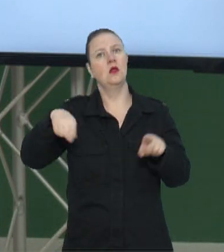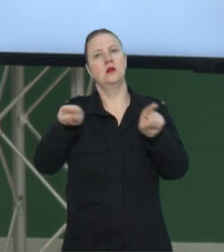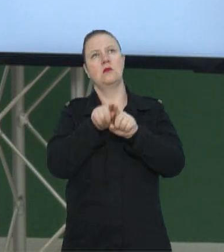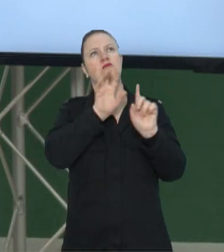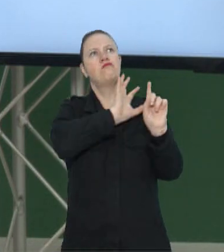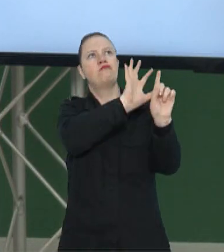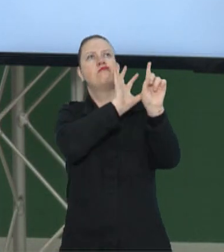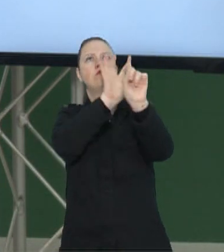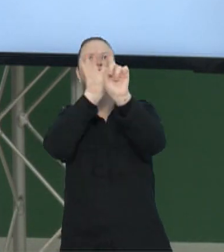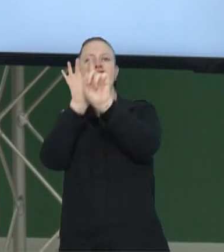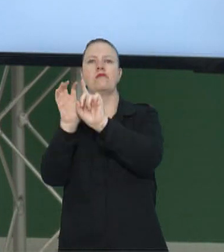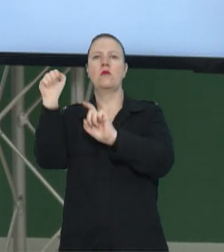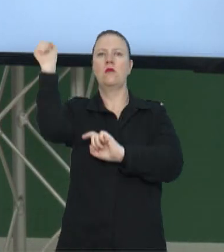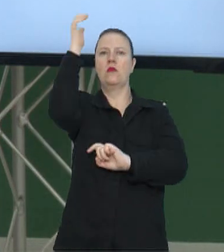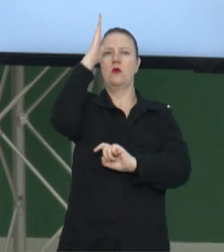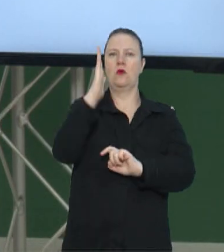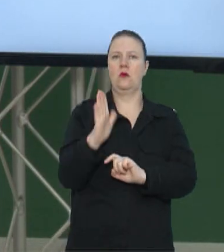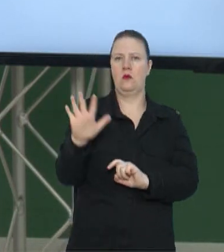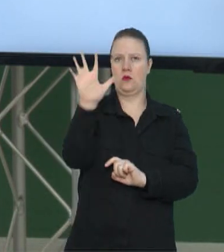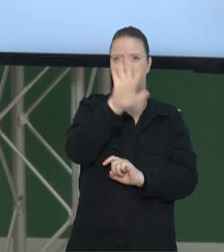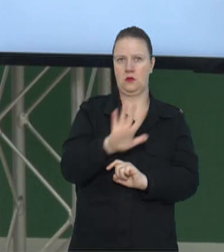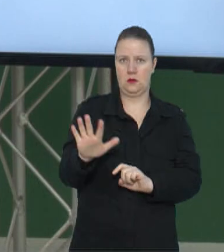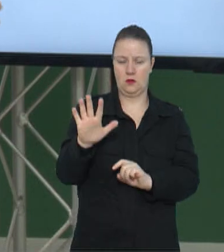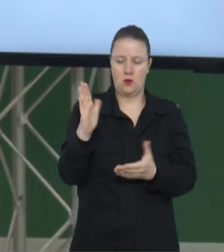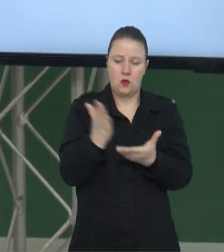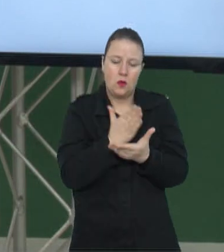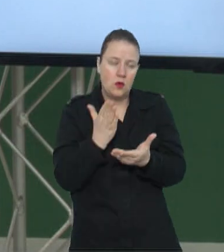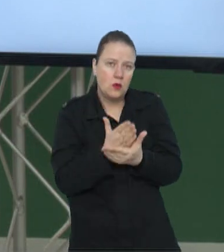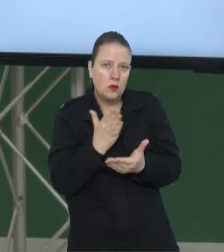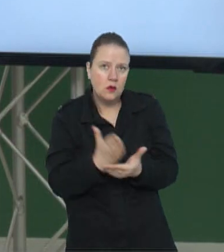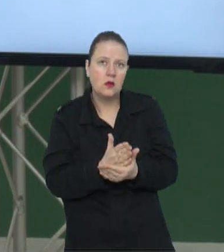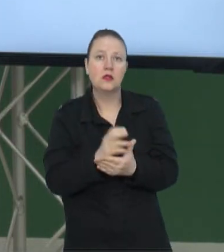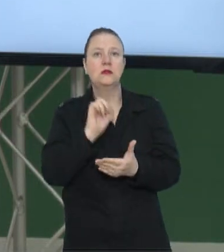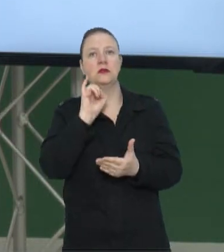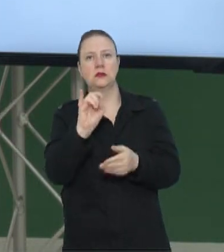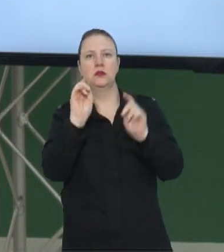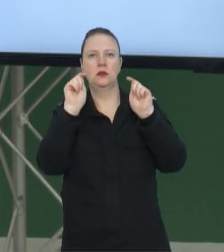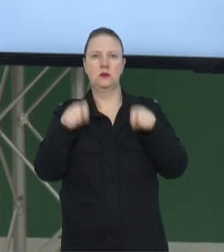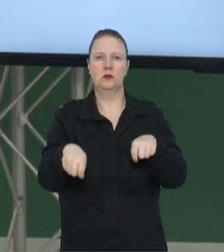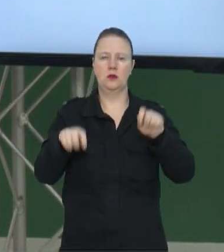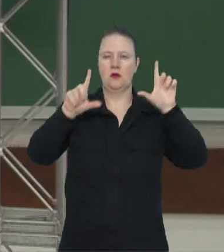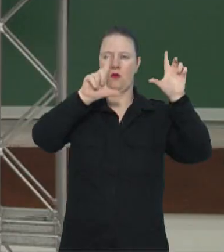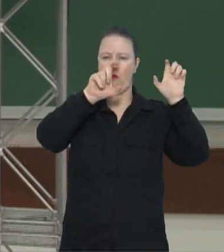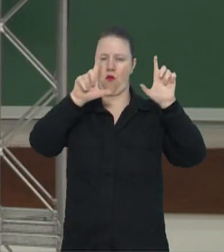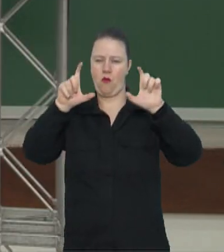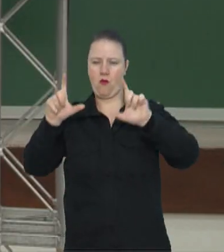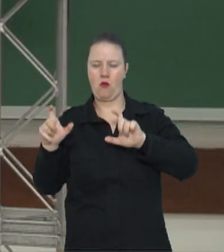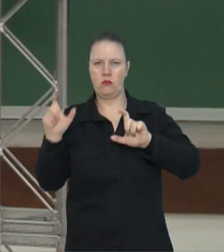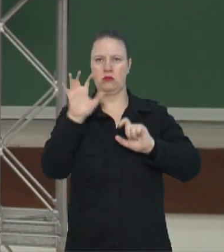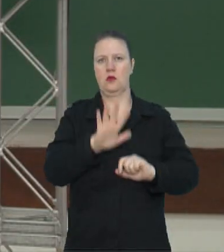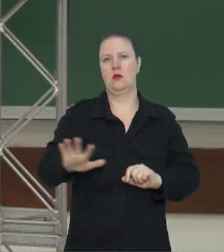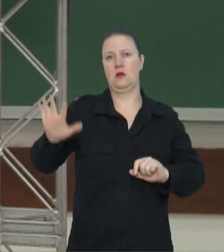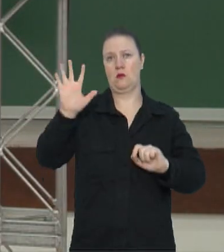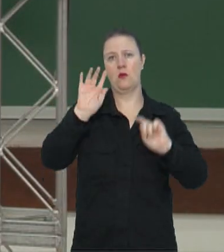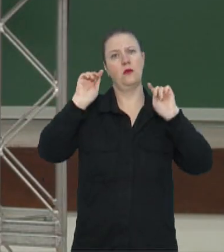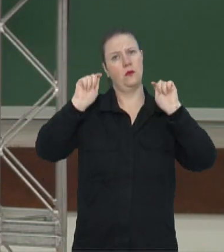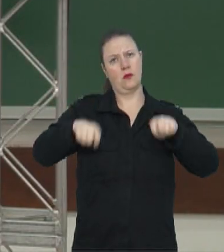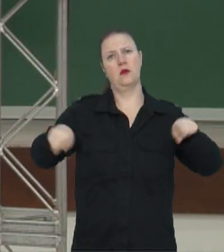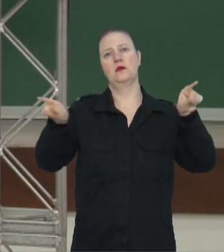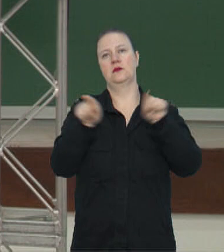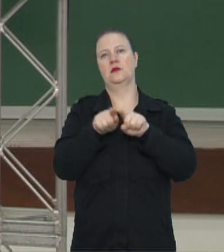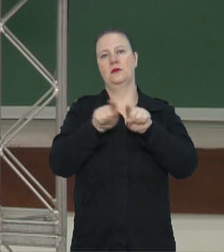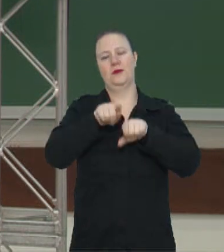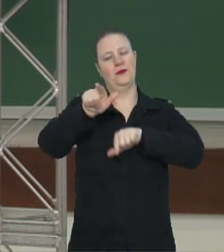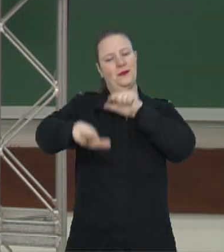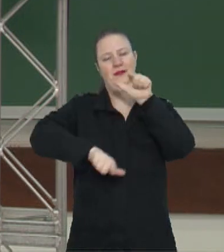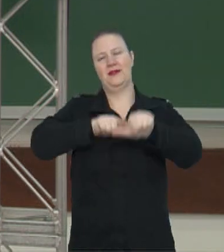né? Vai fazer as anotações no caderno e, se puder incrementar ali com fotos, imagens e tudo mais, o trabalho fica